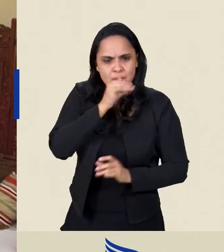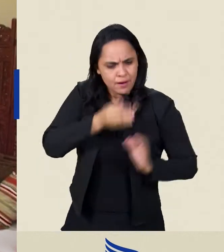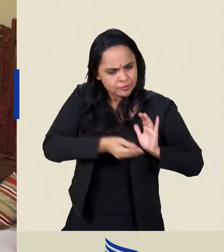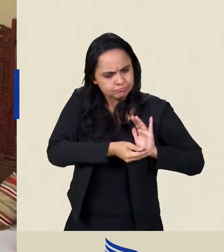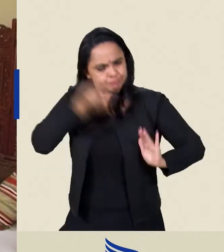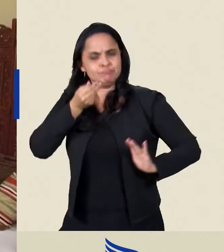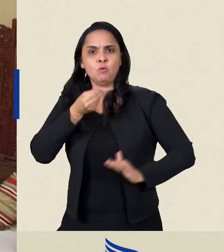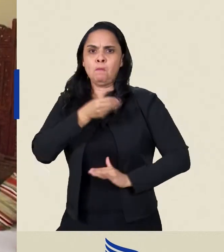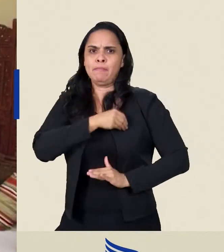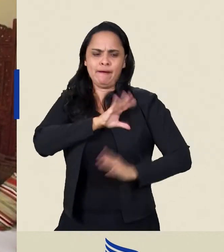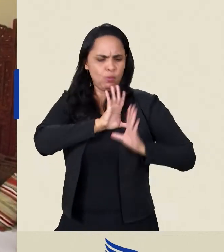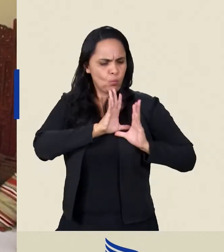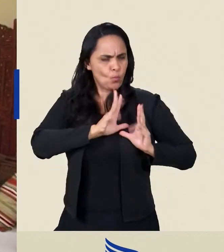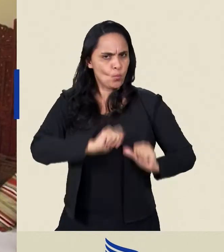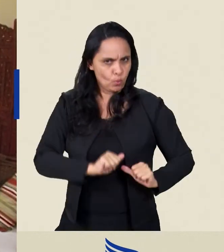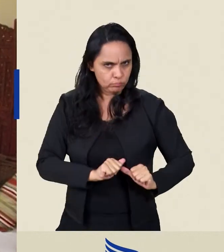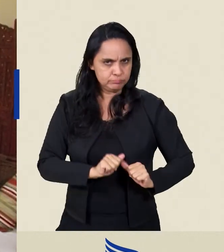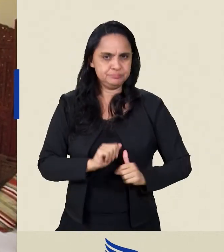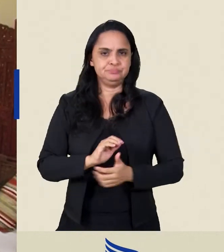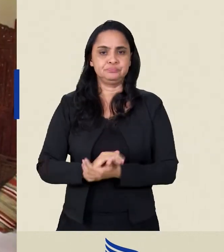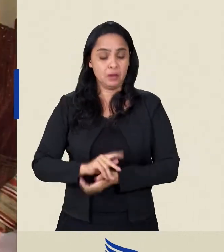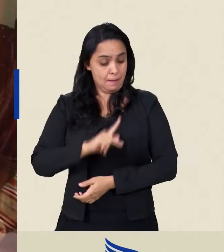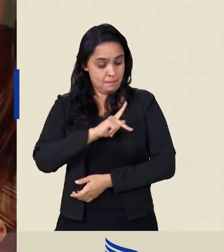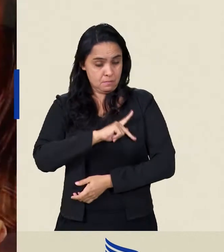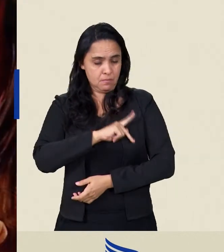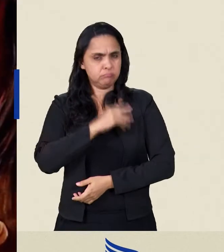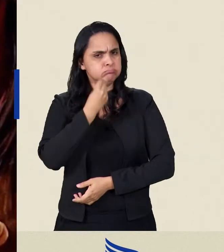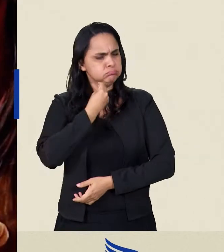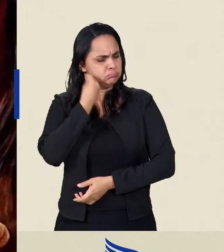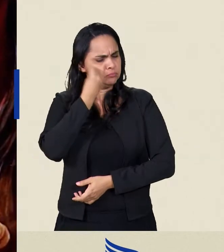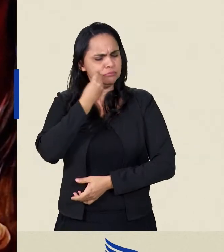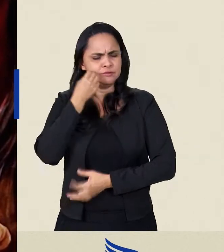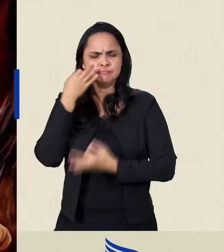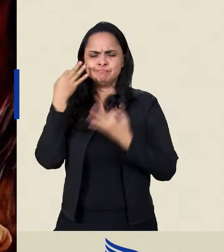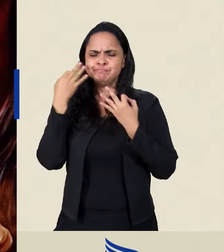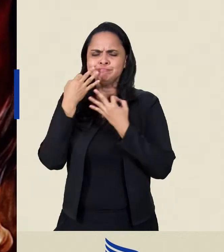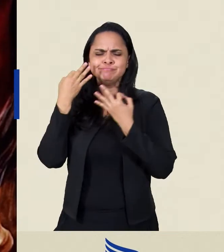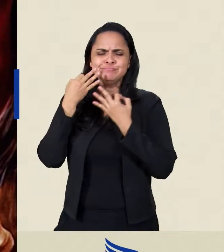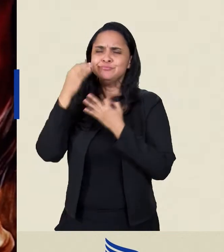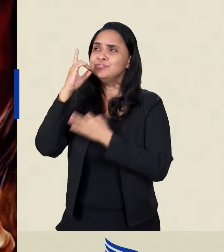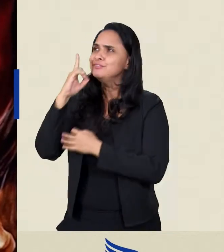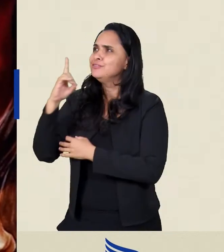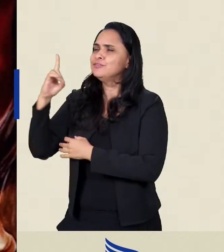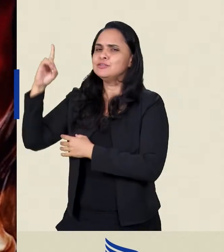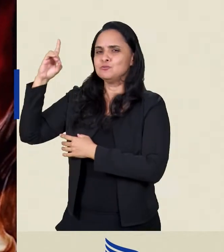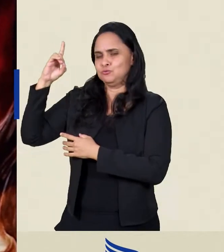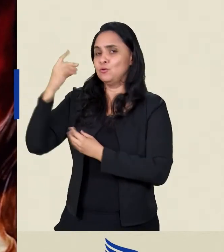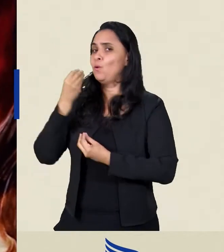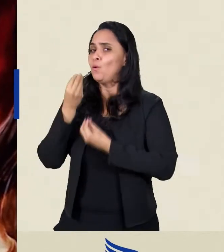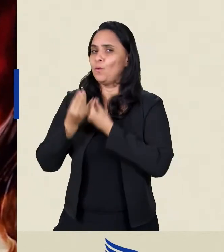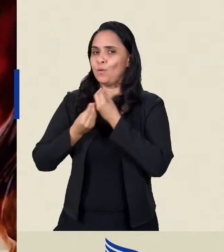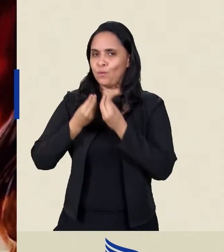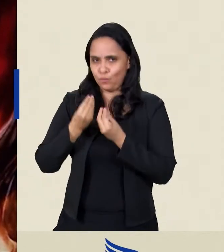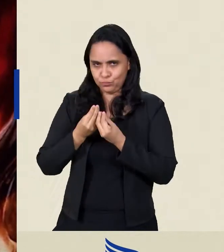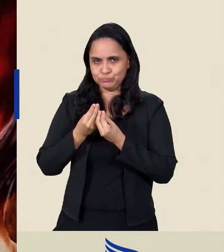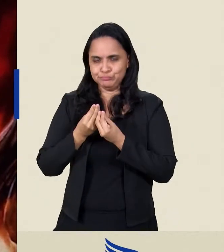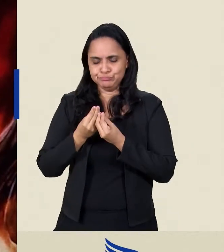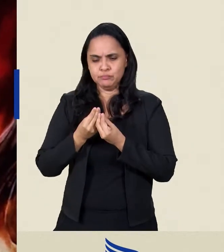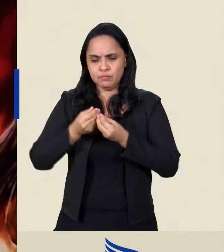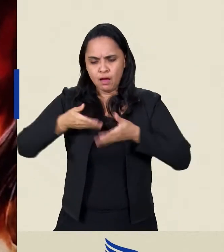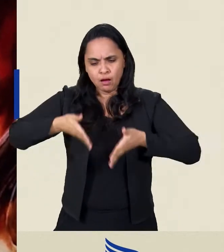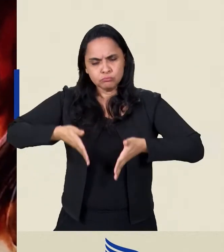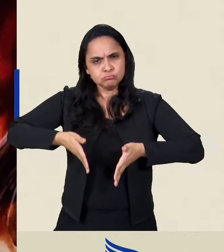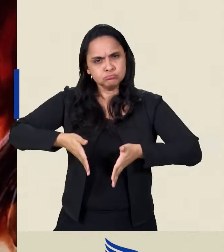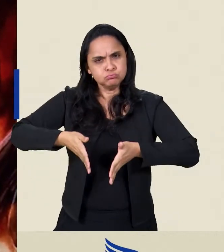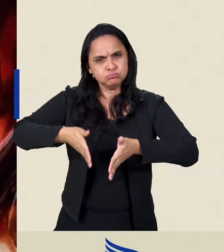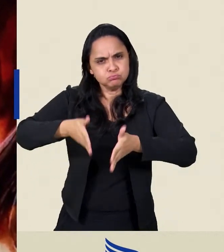O apóstolo Paulo, ele teve uma experiência muito bonita com Deus. Ele, na sua conversão na estrada de